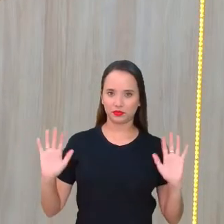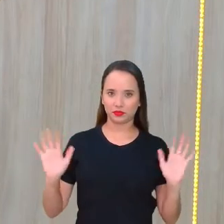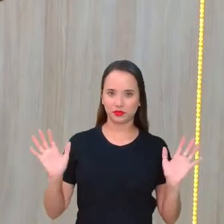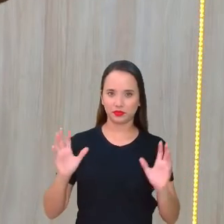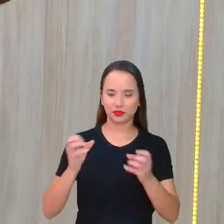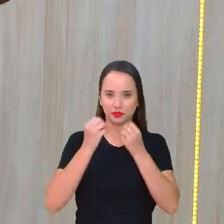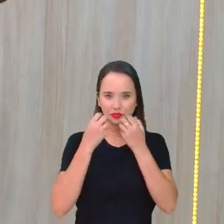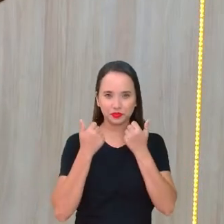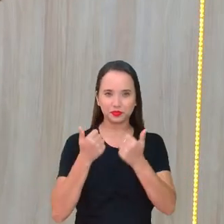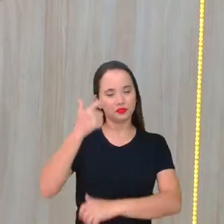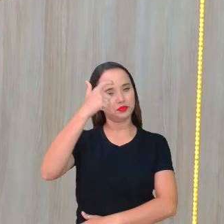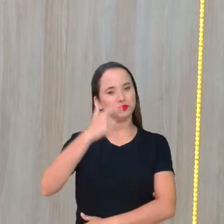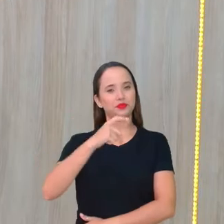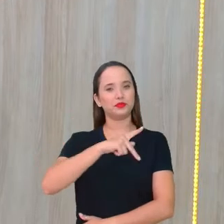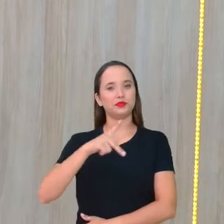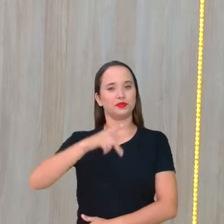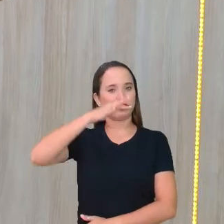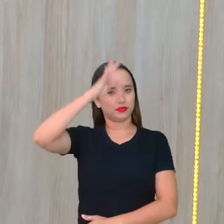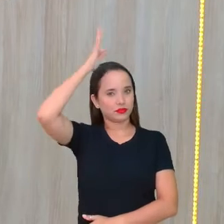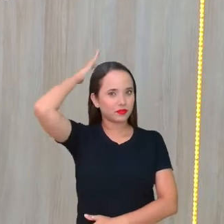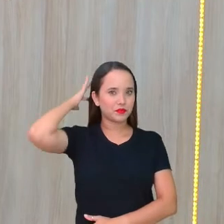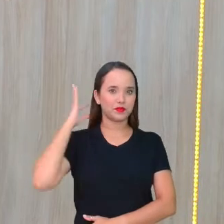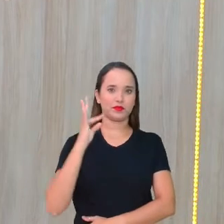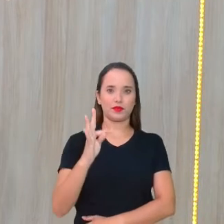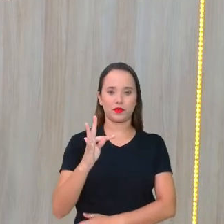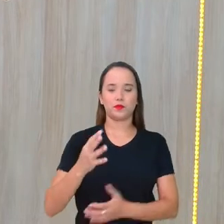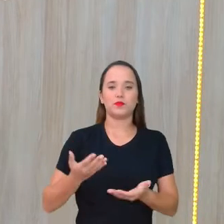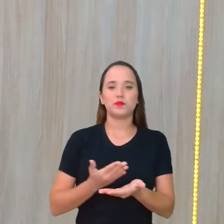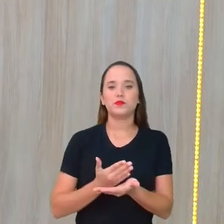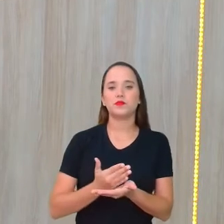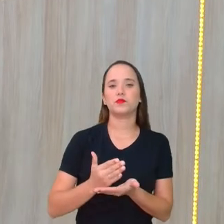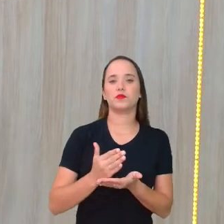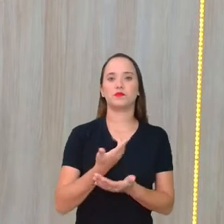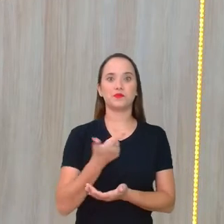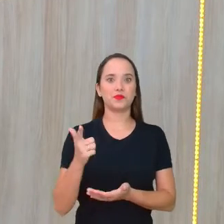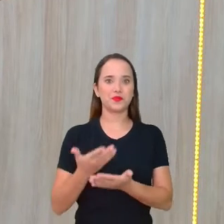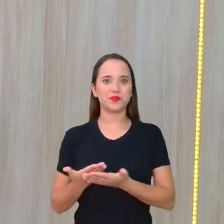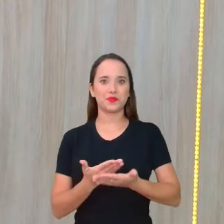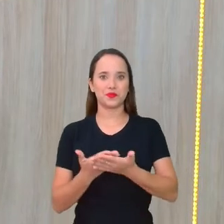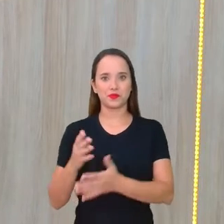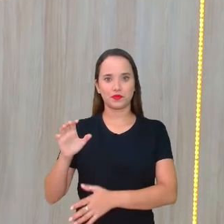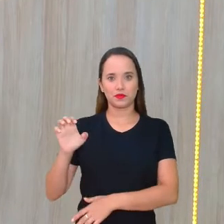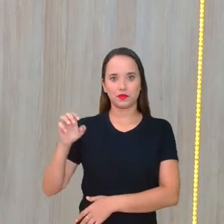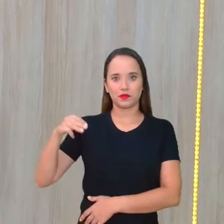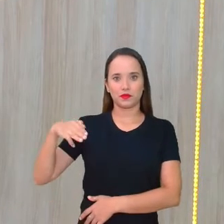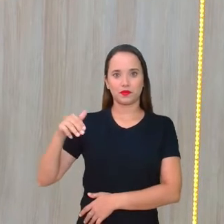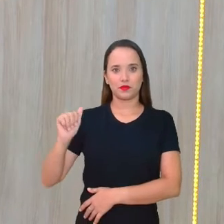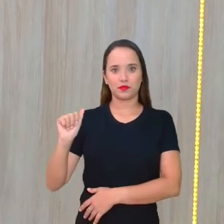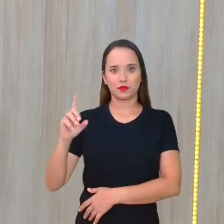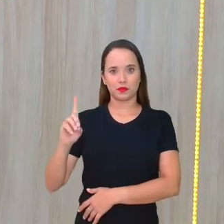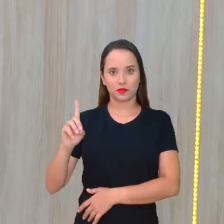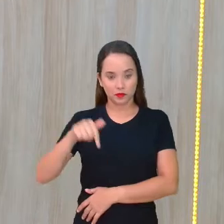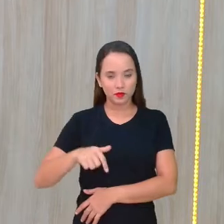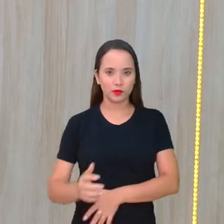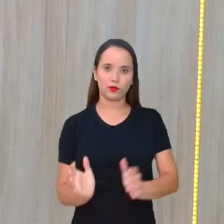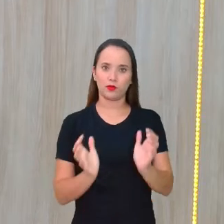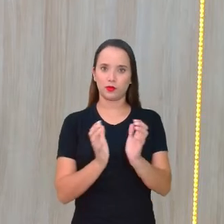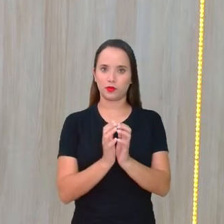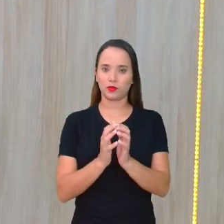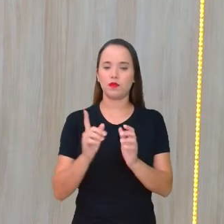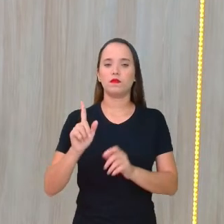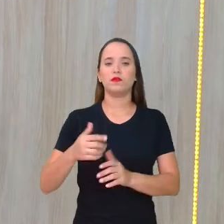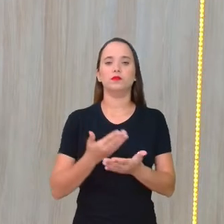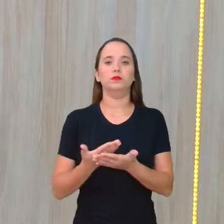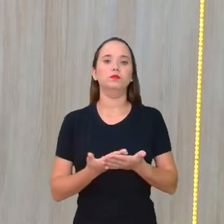Olá pessoal, tudo bem? Eu me chamo professor Tiago e estamos iniciando mais uma aula da Escola Municipal para Aulas Digitais do Recife, uma